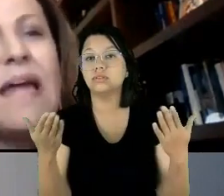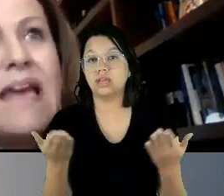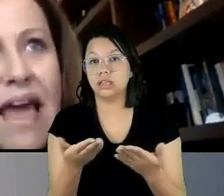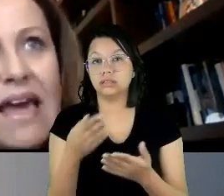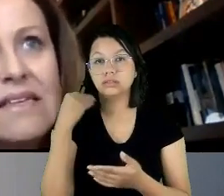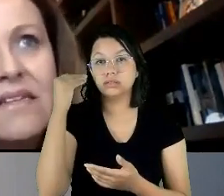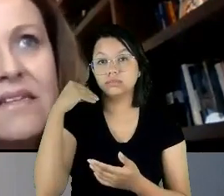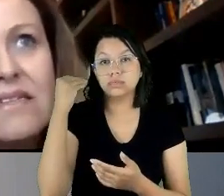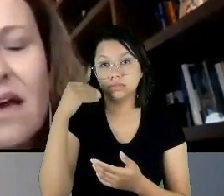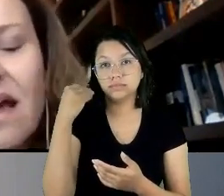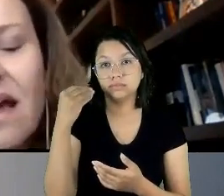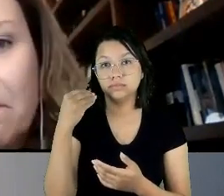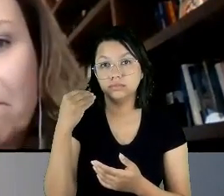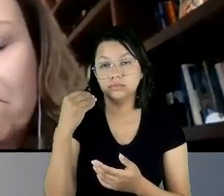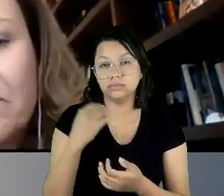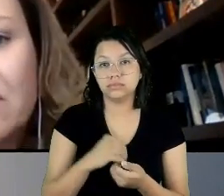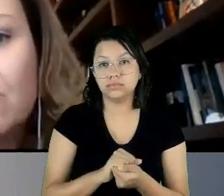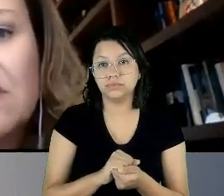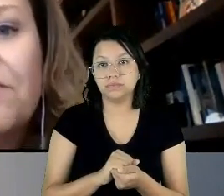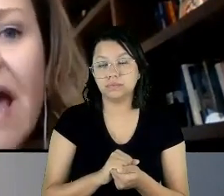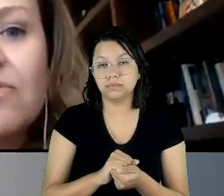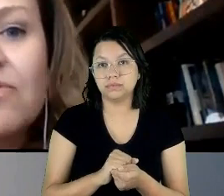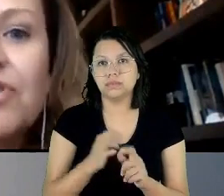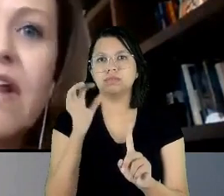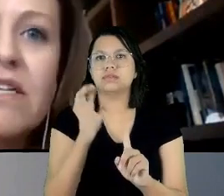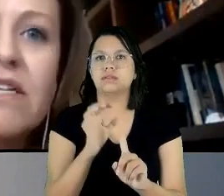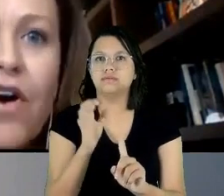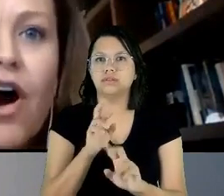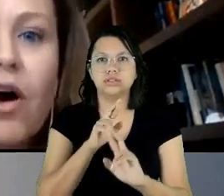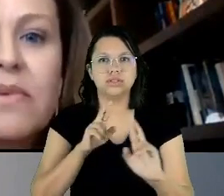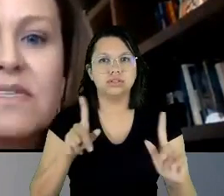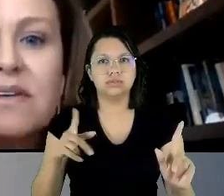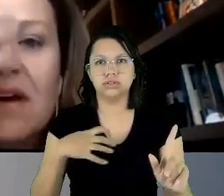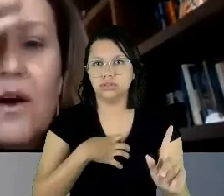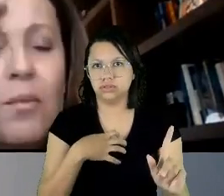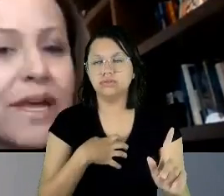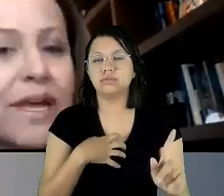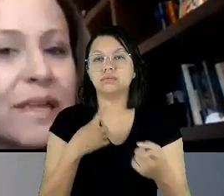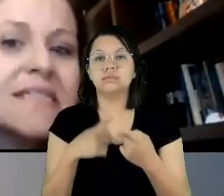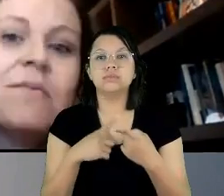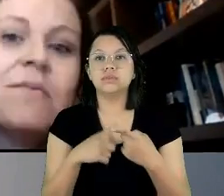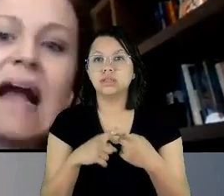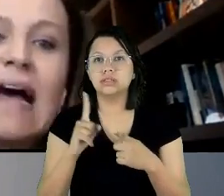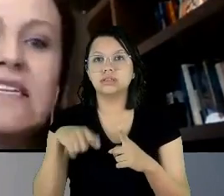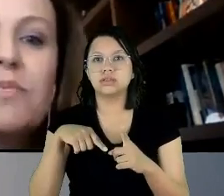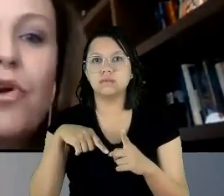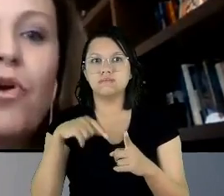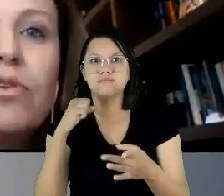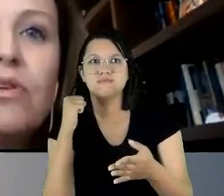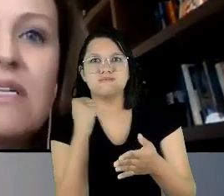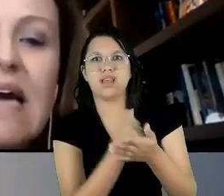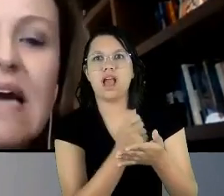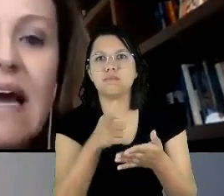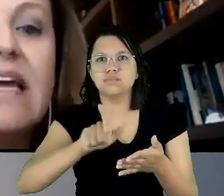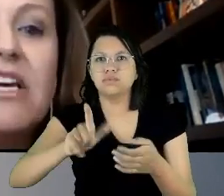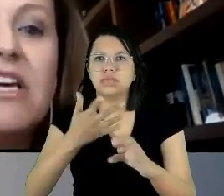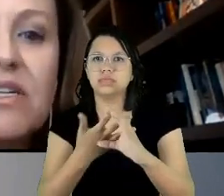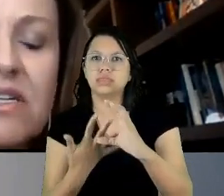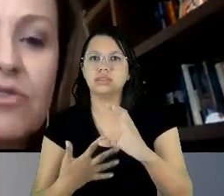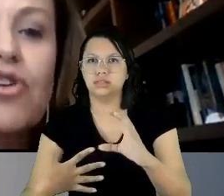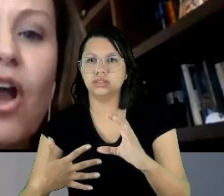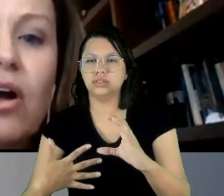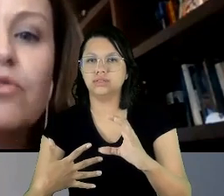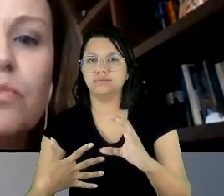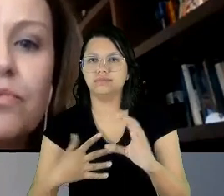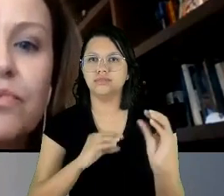Essas experiências nos afetam de diferentes formas, porque também são marcadas por outras